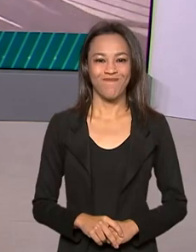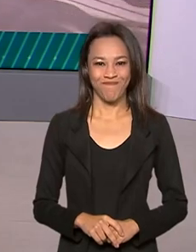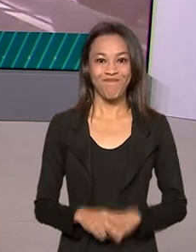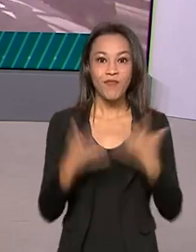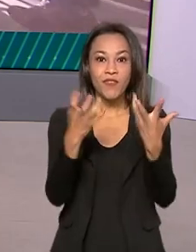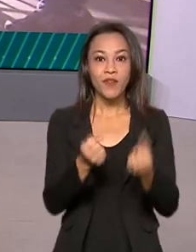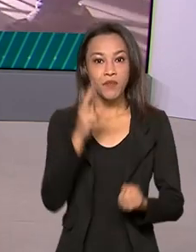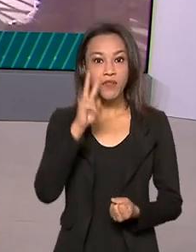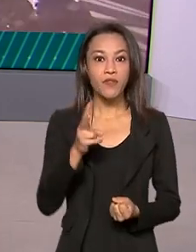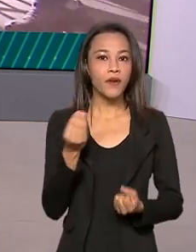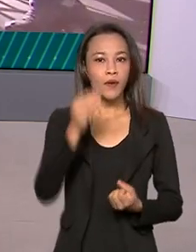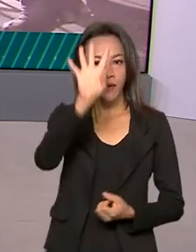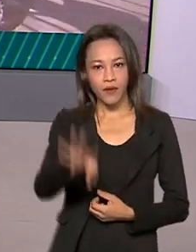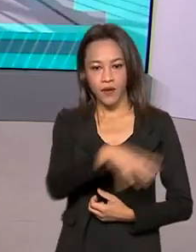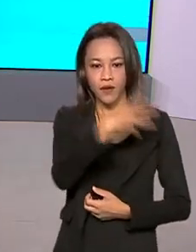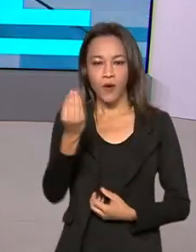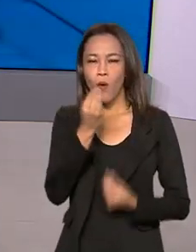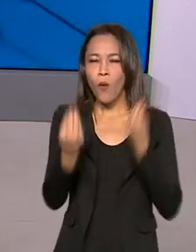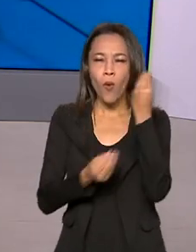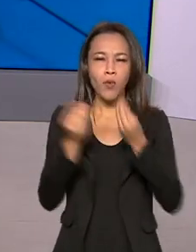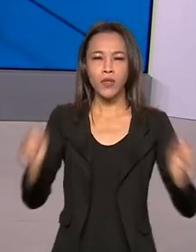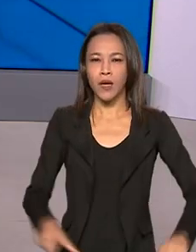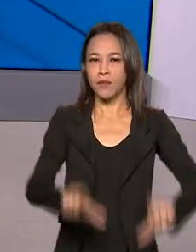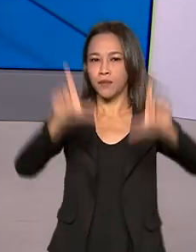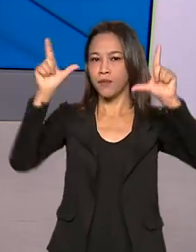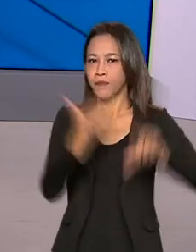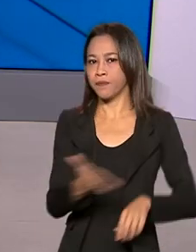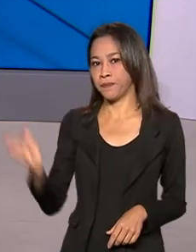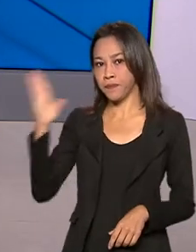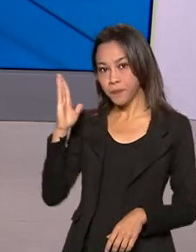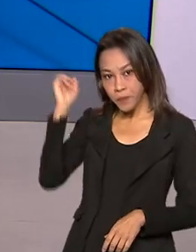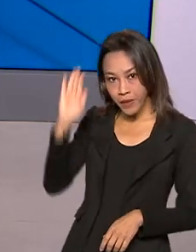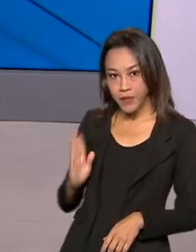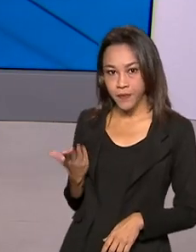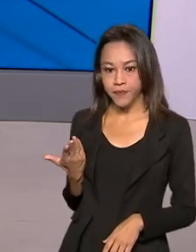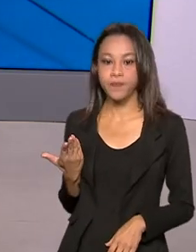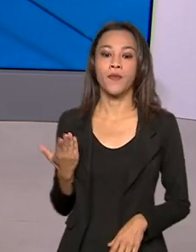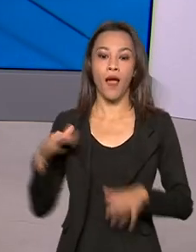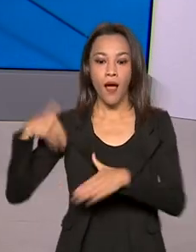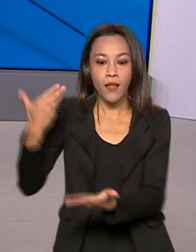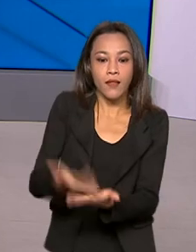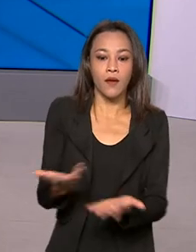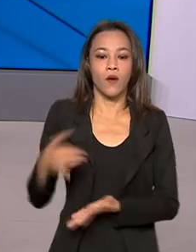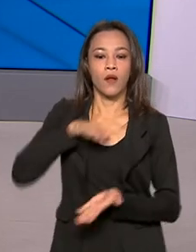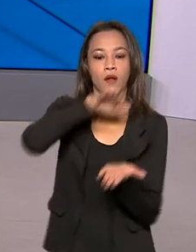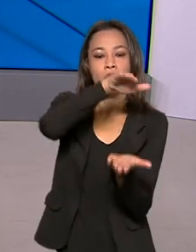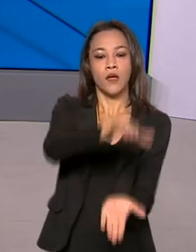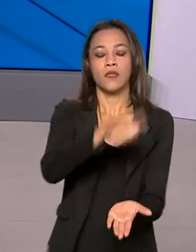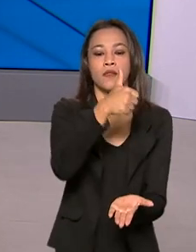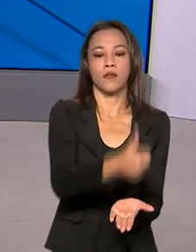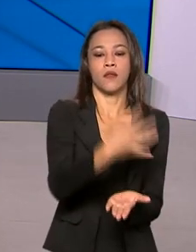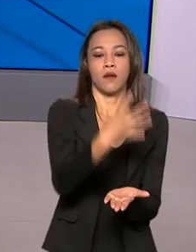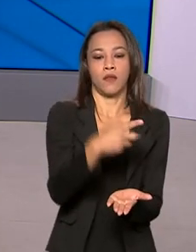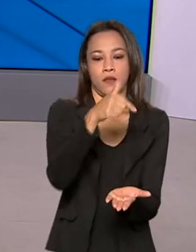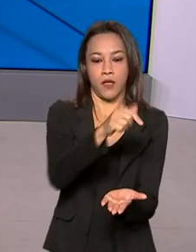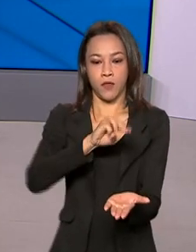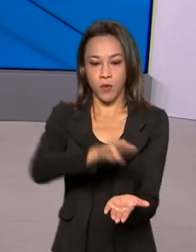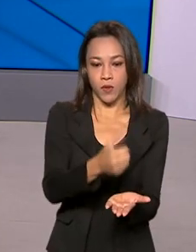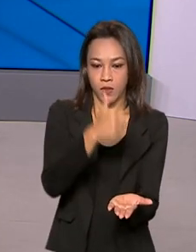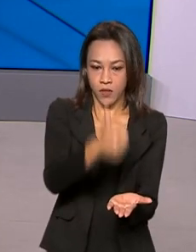Vamos ver agora, então, aqui no telão como está a vacinação pelo Brasil? Olha, até agora foram distribuídas